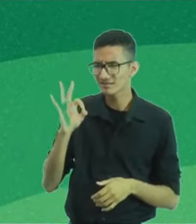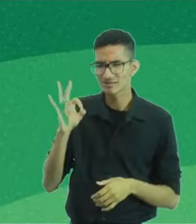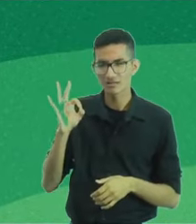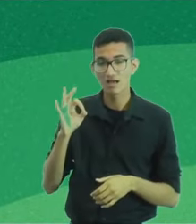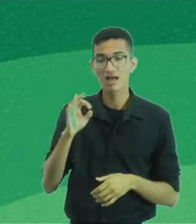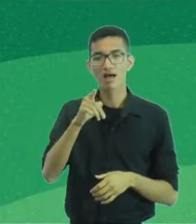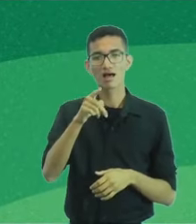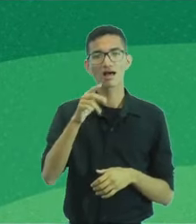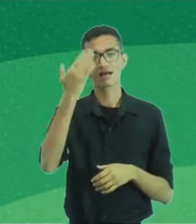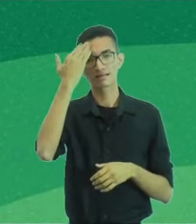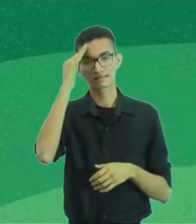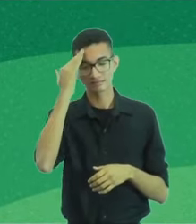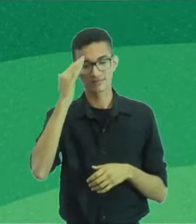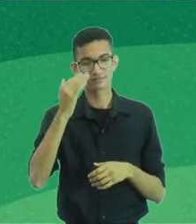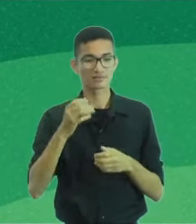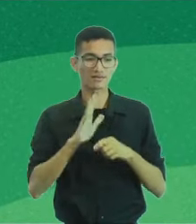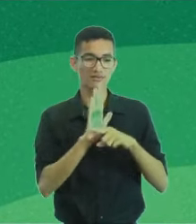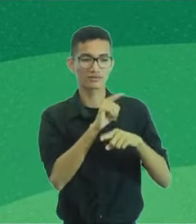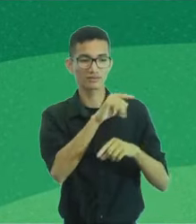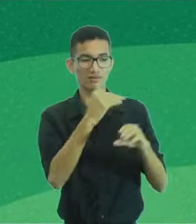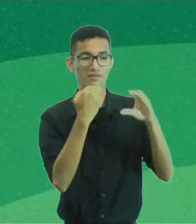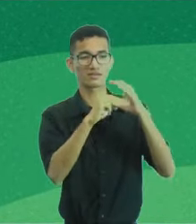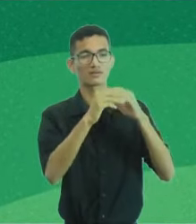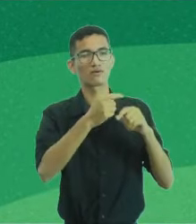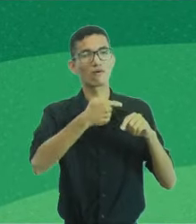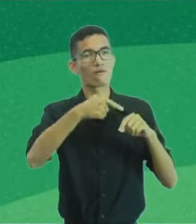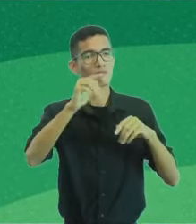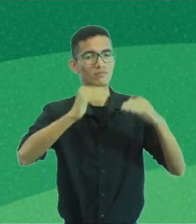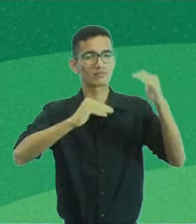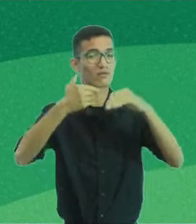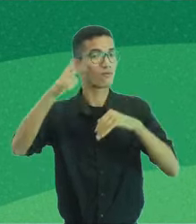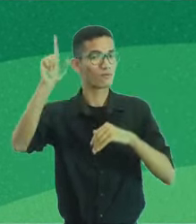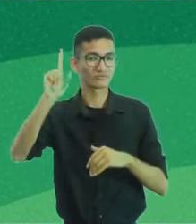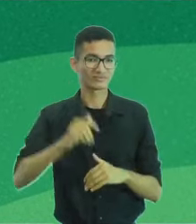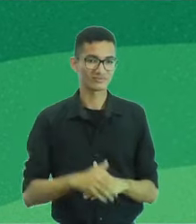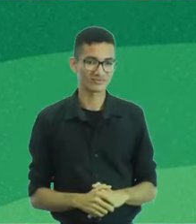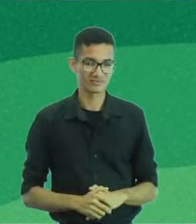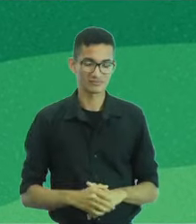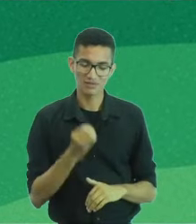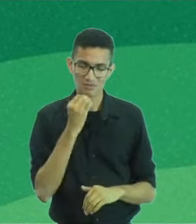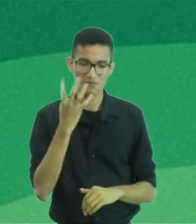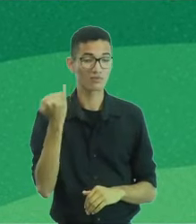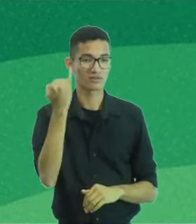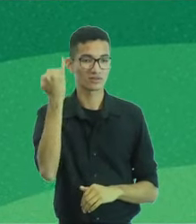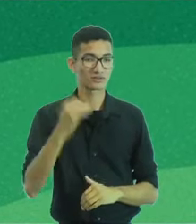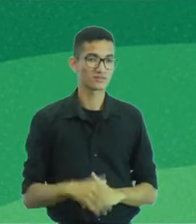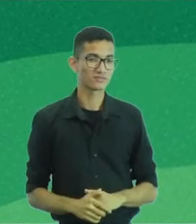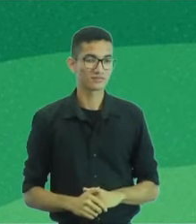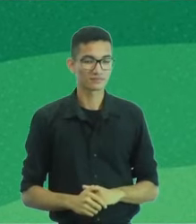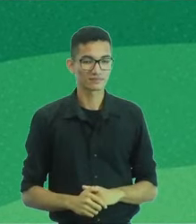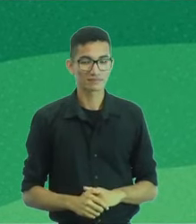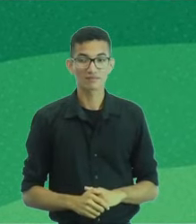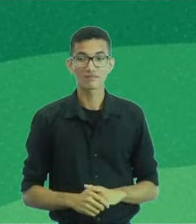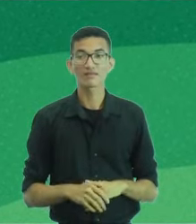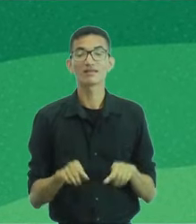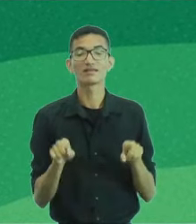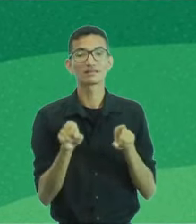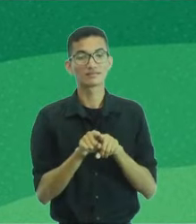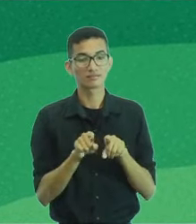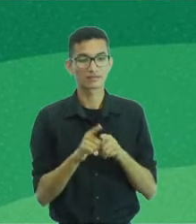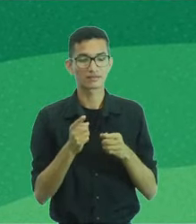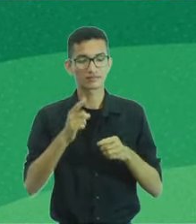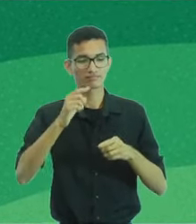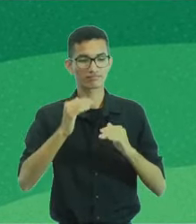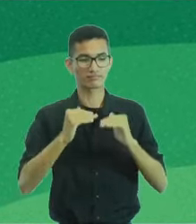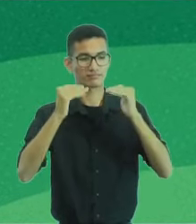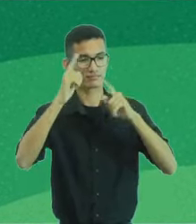essa mensagem para um outro nível isso é muito importante e alteridade eu acho que é uma das coisas